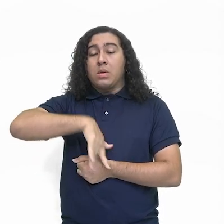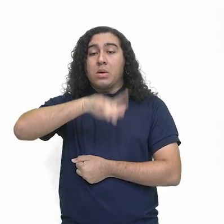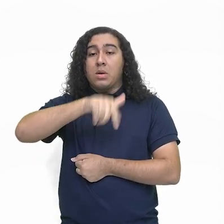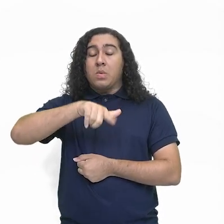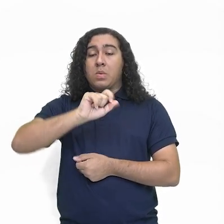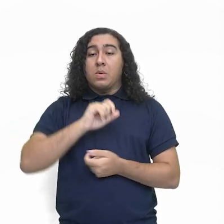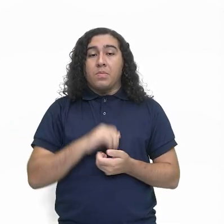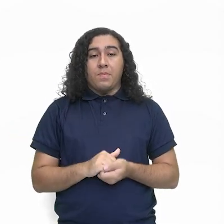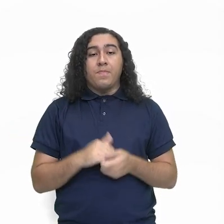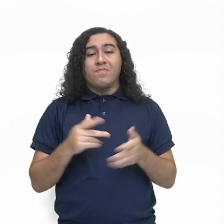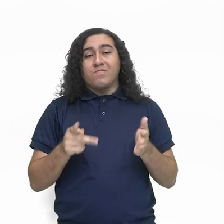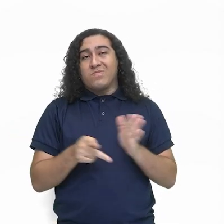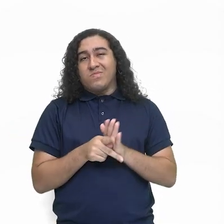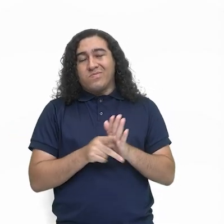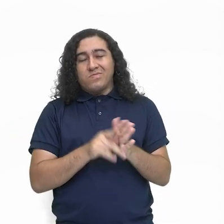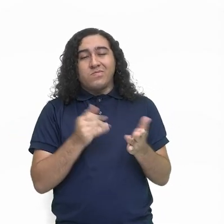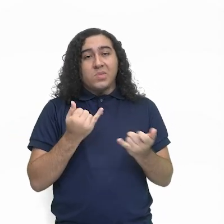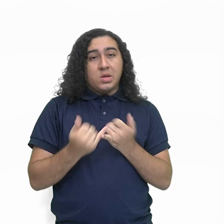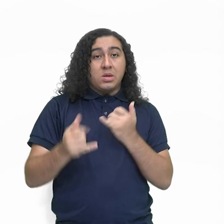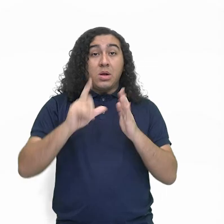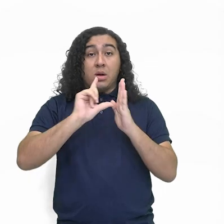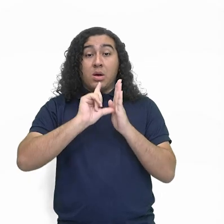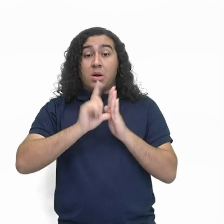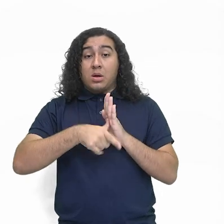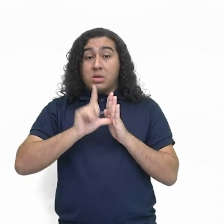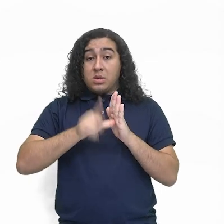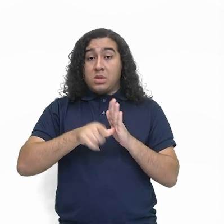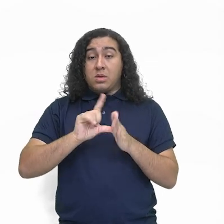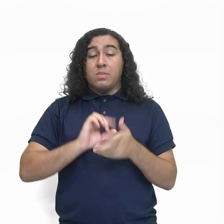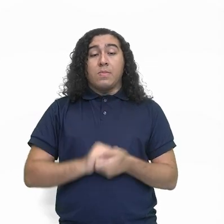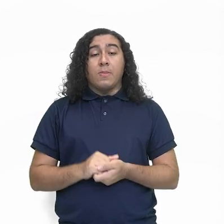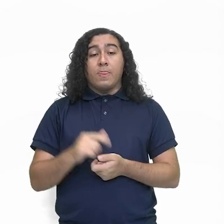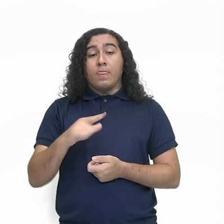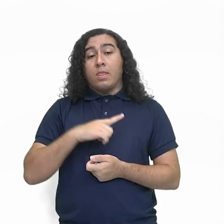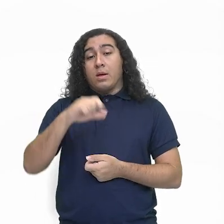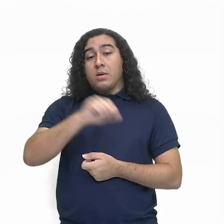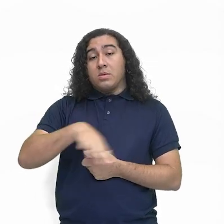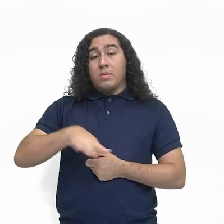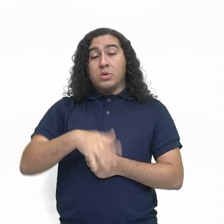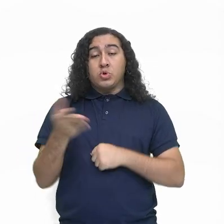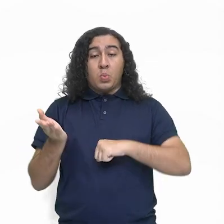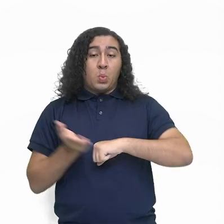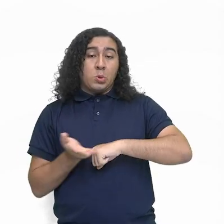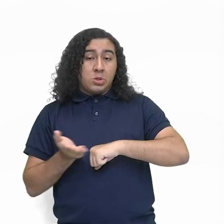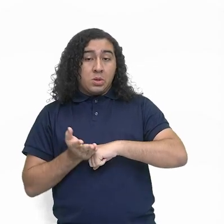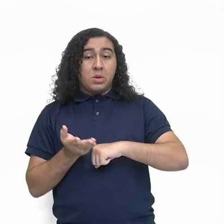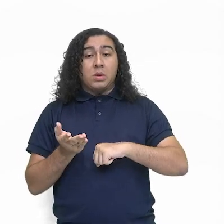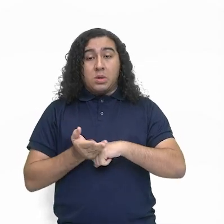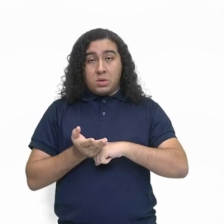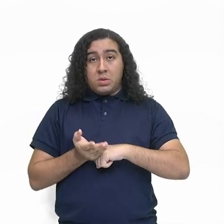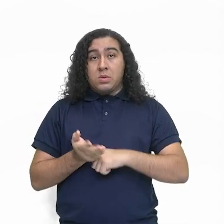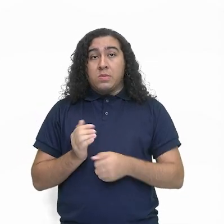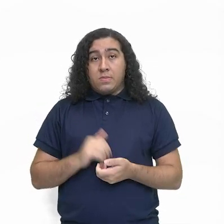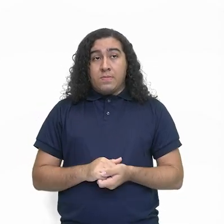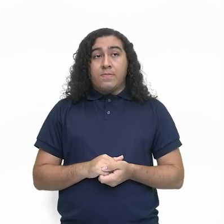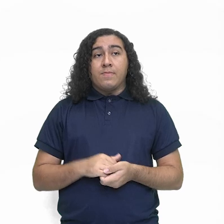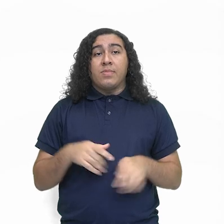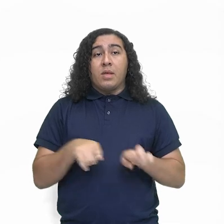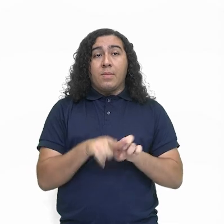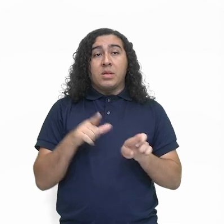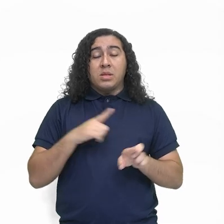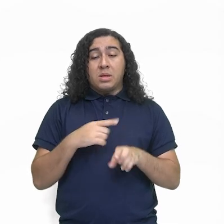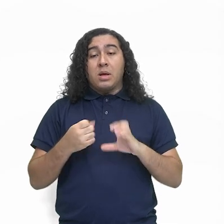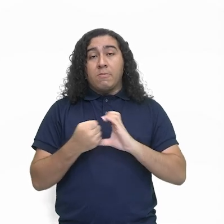forma, tecnicamente atrasadas, né? A gente tem ali alguns setores modernos que têm equipamentos